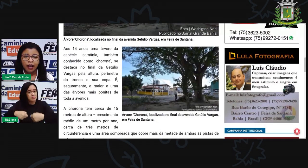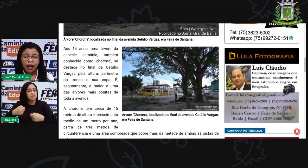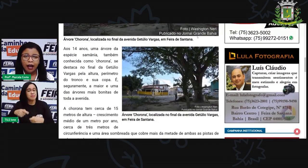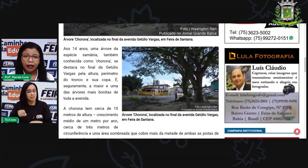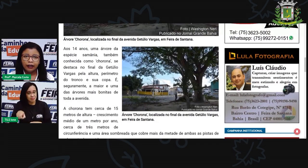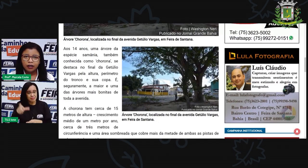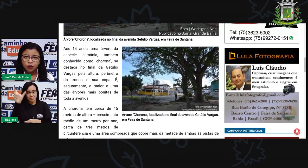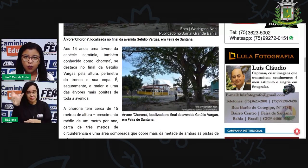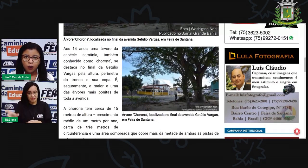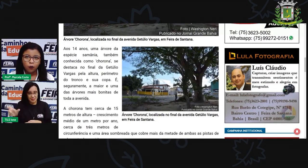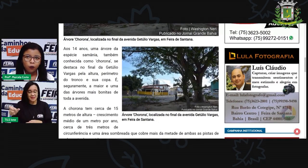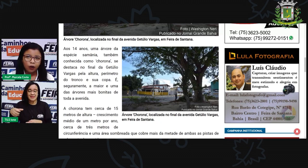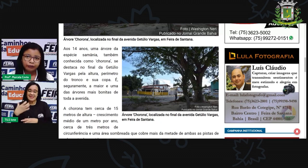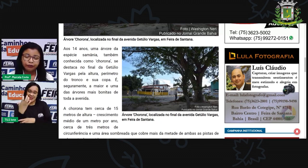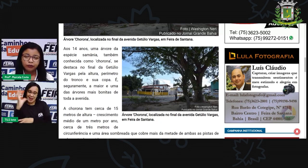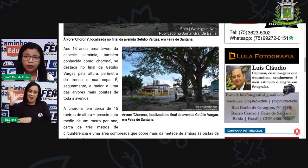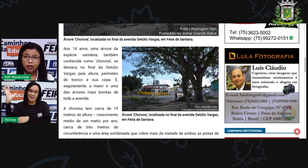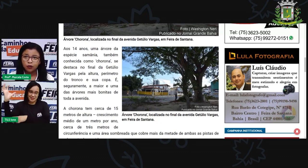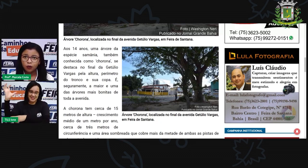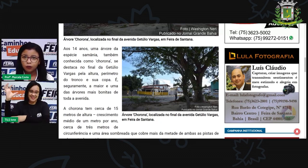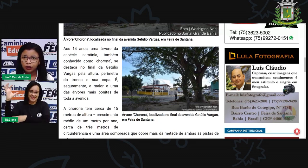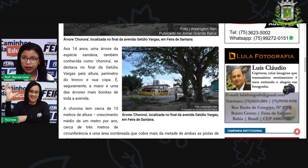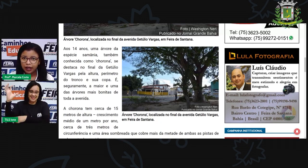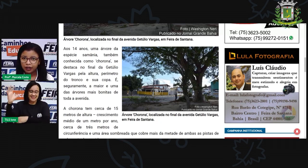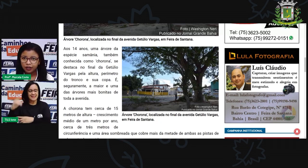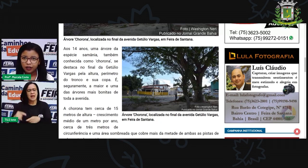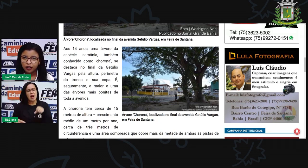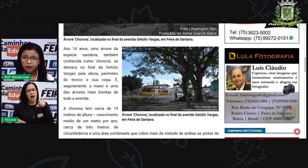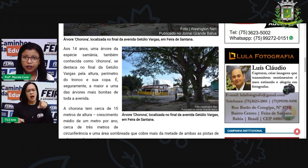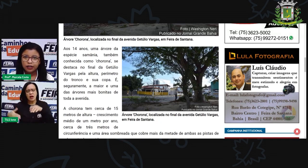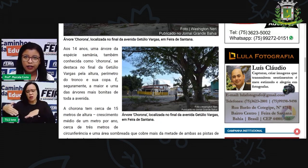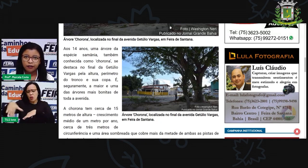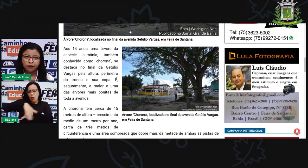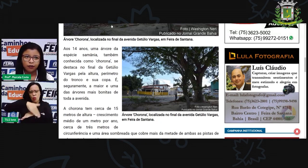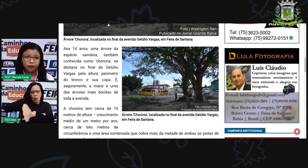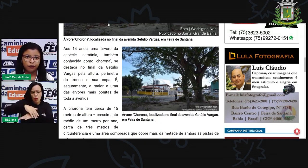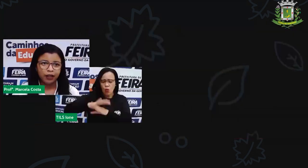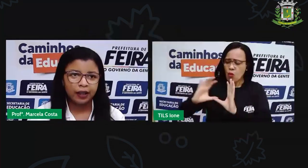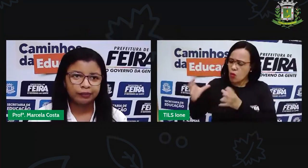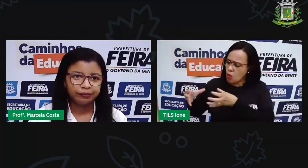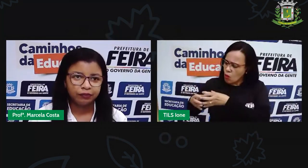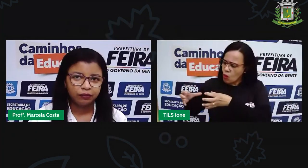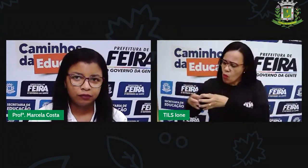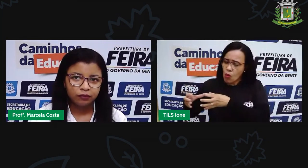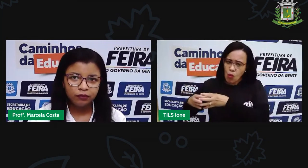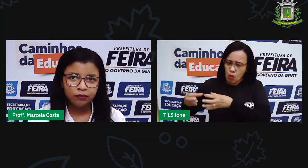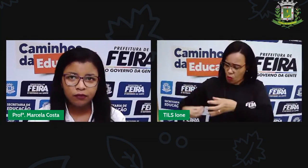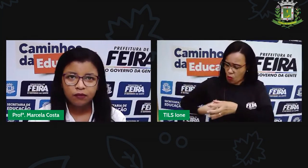Aí na sua rua, na sua comunidade, você vê